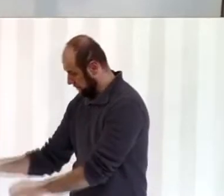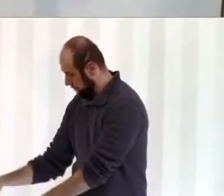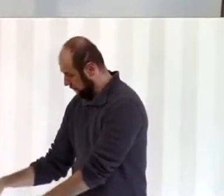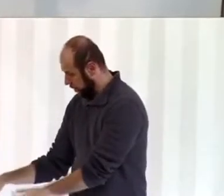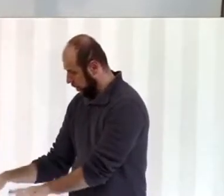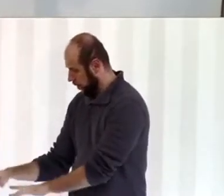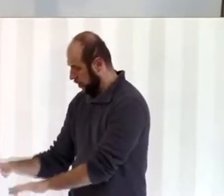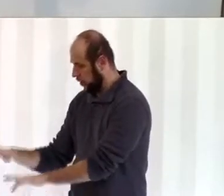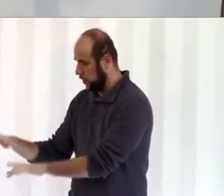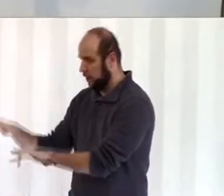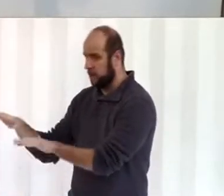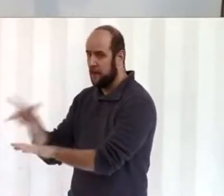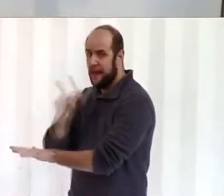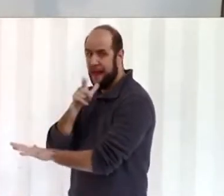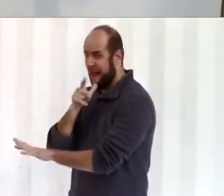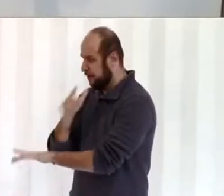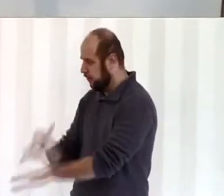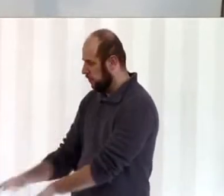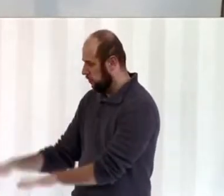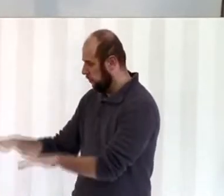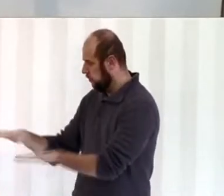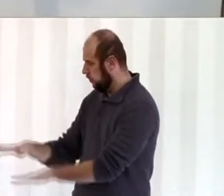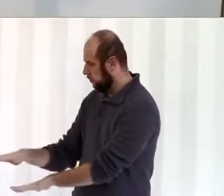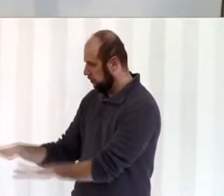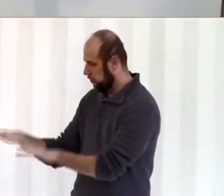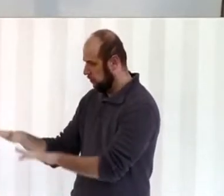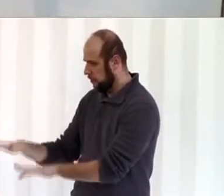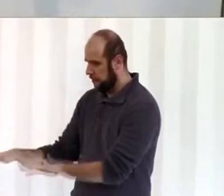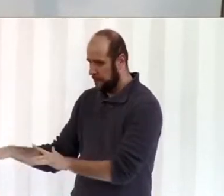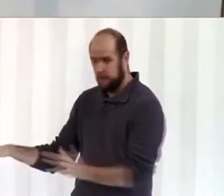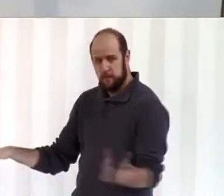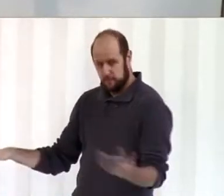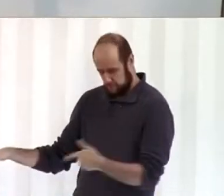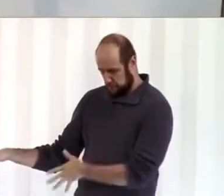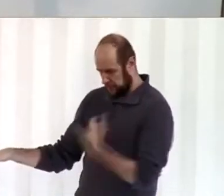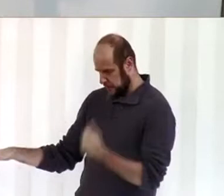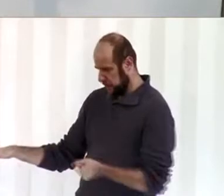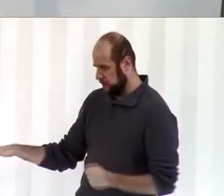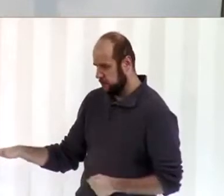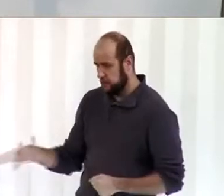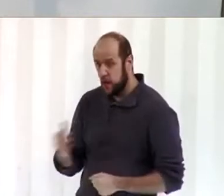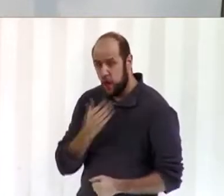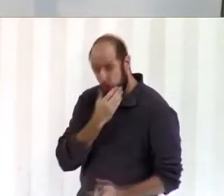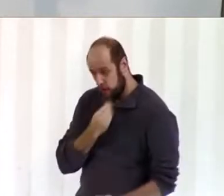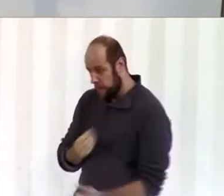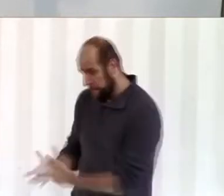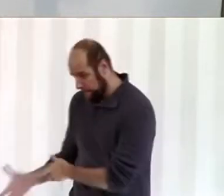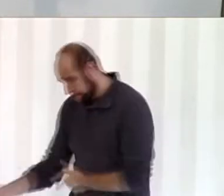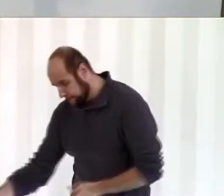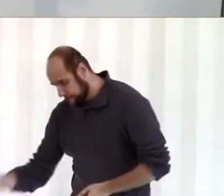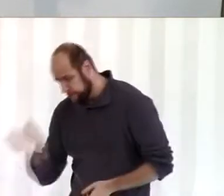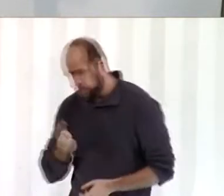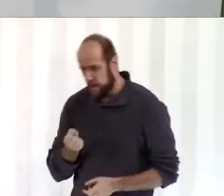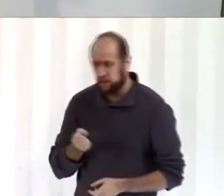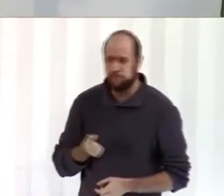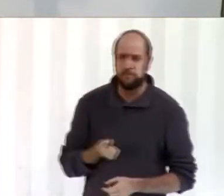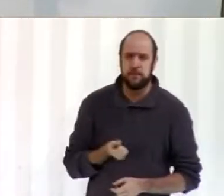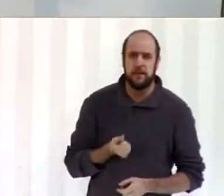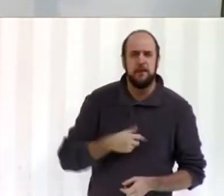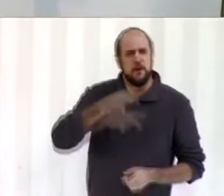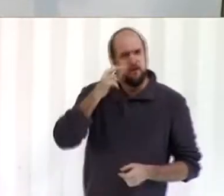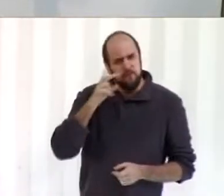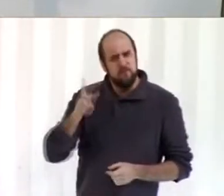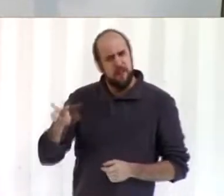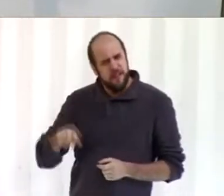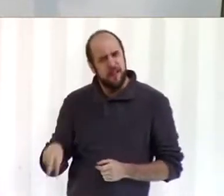flutua, e ele então diz para o profeta: pode pegar o seu machado. E quando a gente ouve e lê um relato desse, a